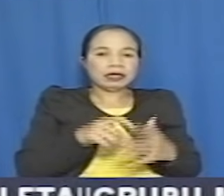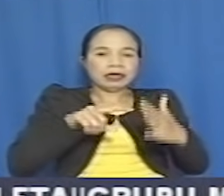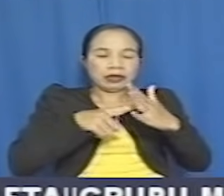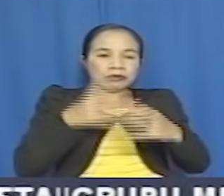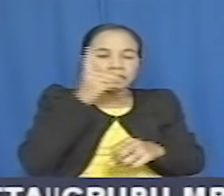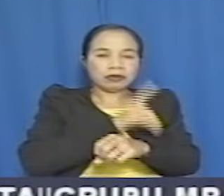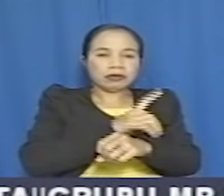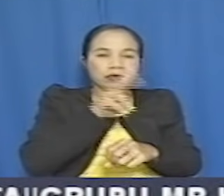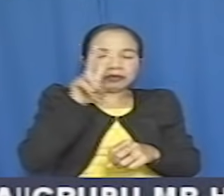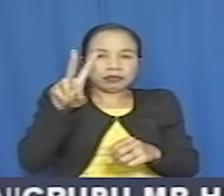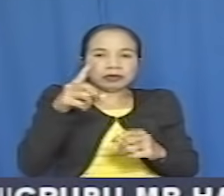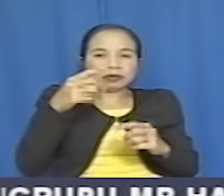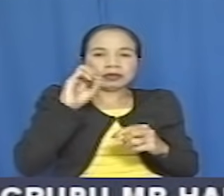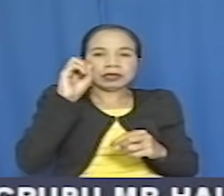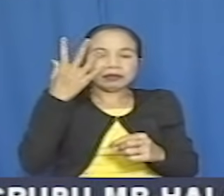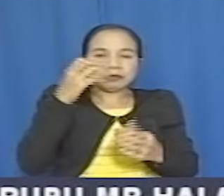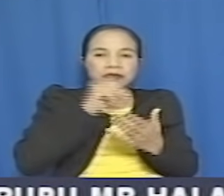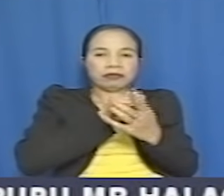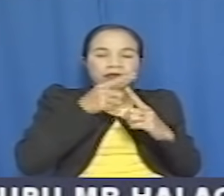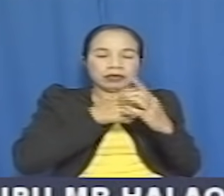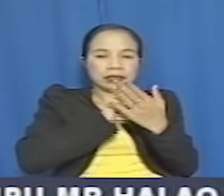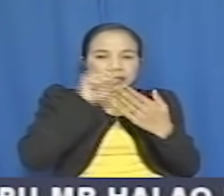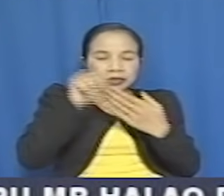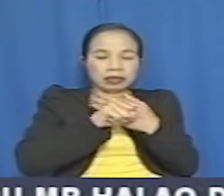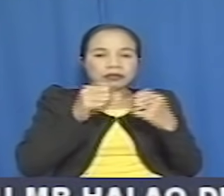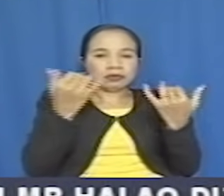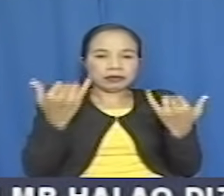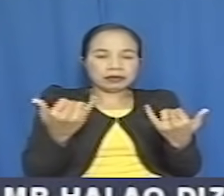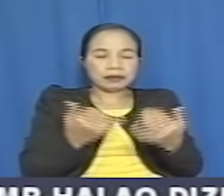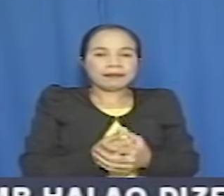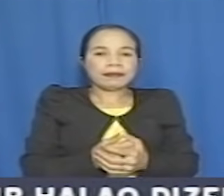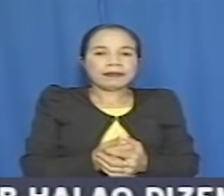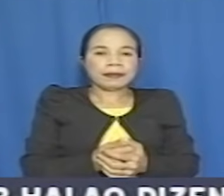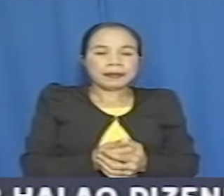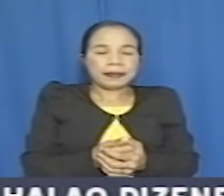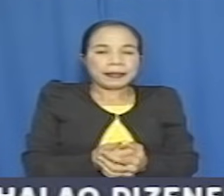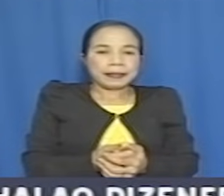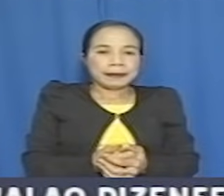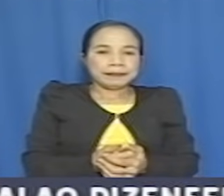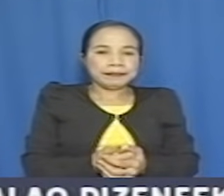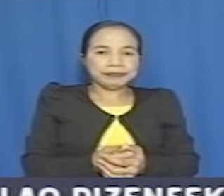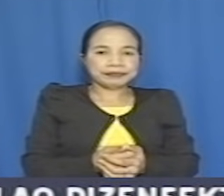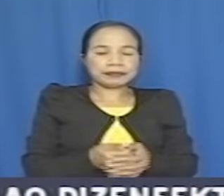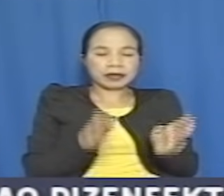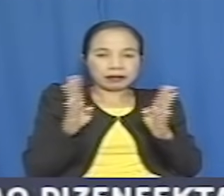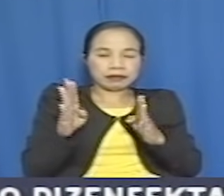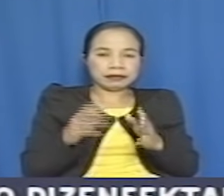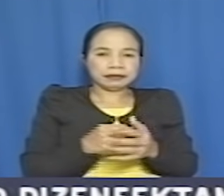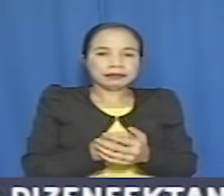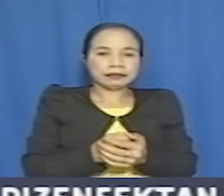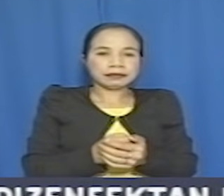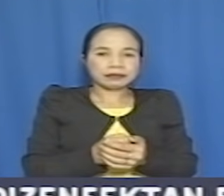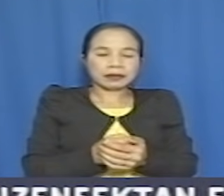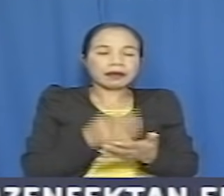Loron Rua, Toloron Sano Lula, San Lima, Fulan Setembro, Tinané. Primeiro, Hakoto, Haloparaona, confinamento obrigatório